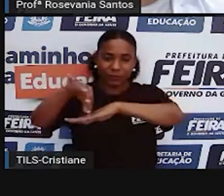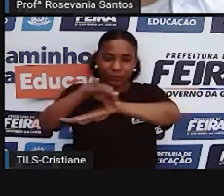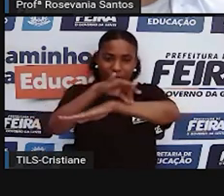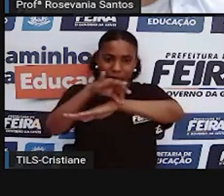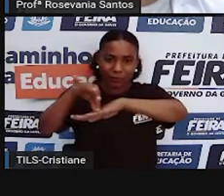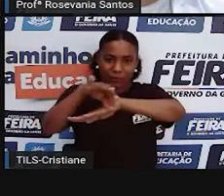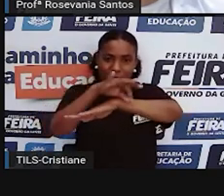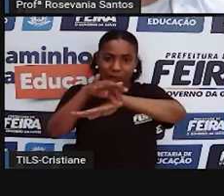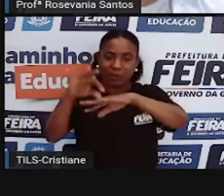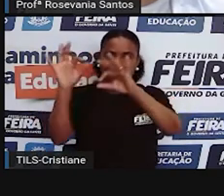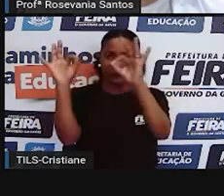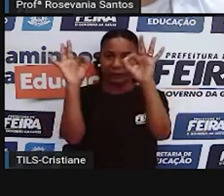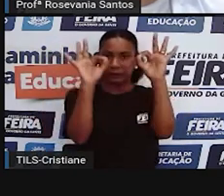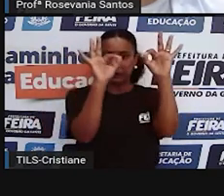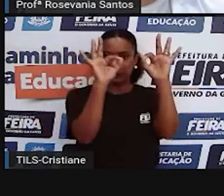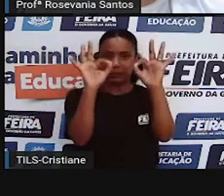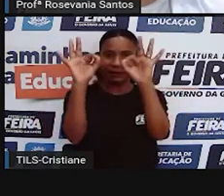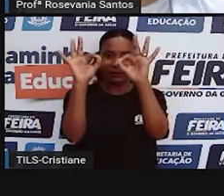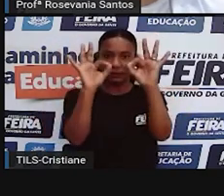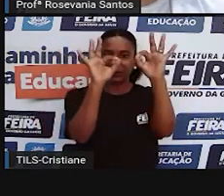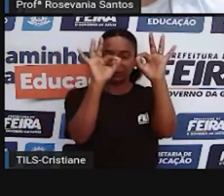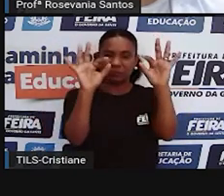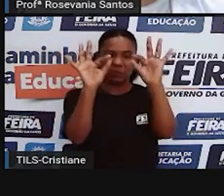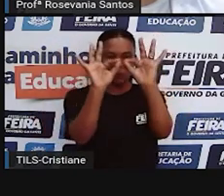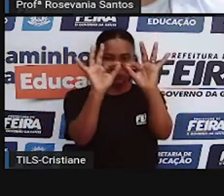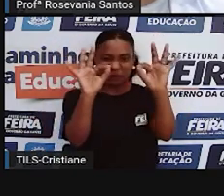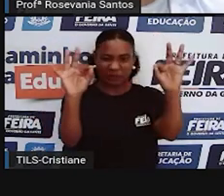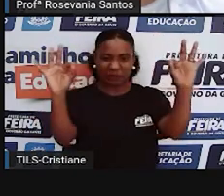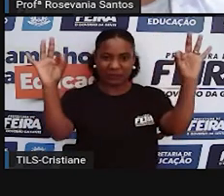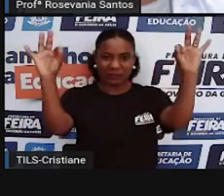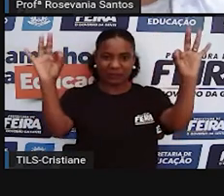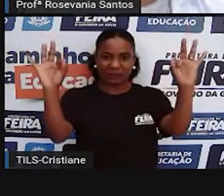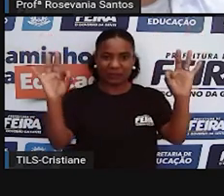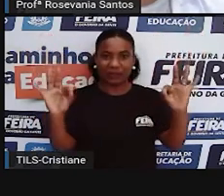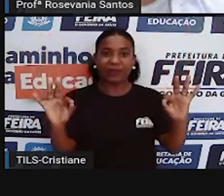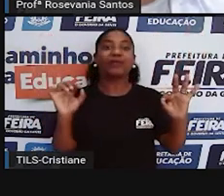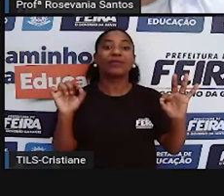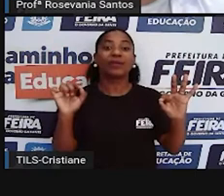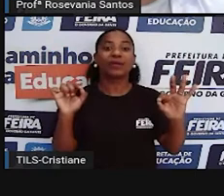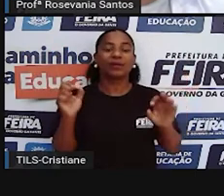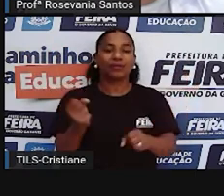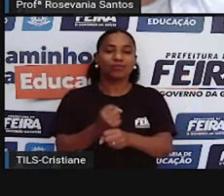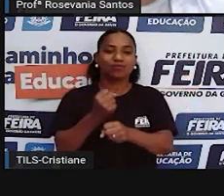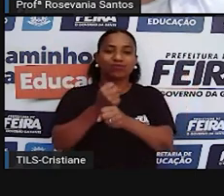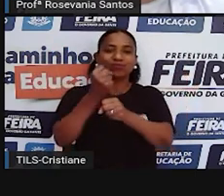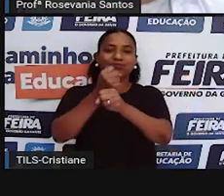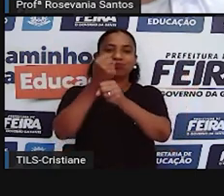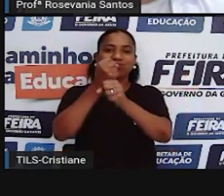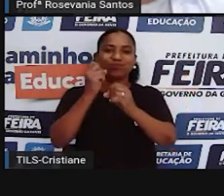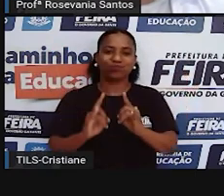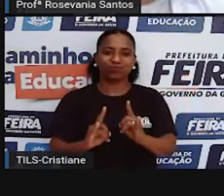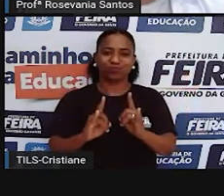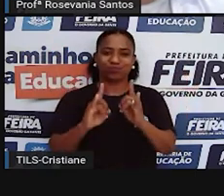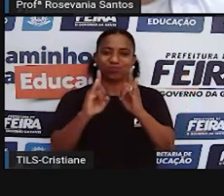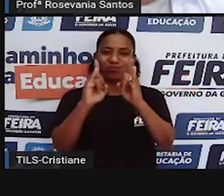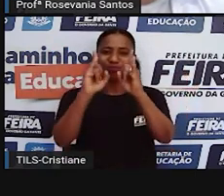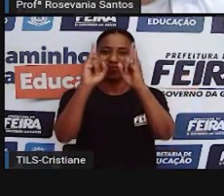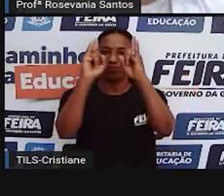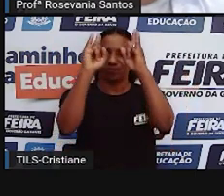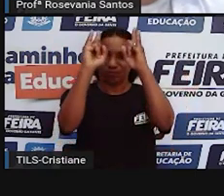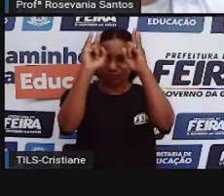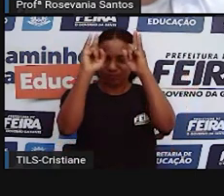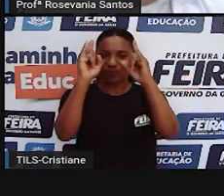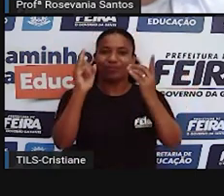da construção civil, né, essas empresas que vendem esses apartamentos, eles, né, fazem, tem todo esse cuidado